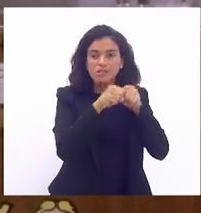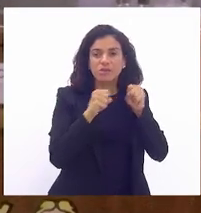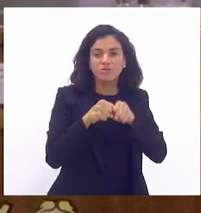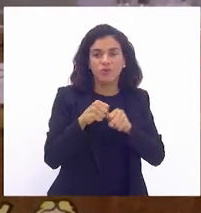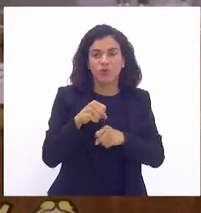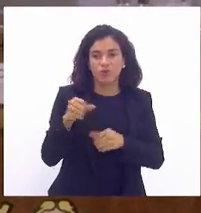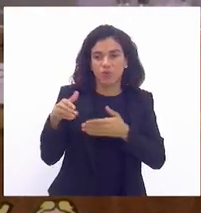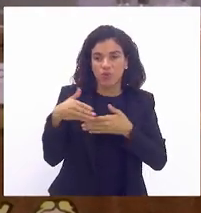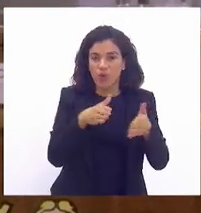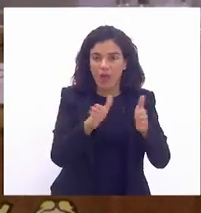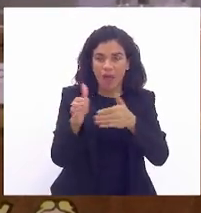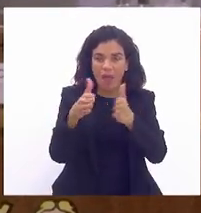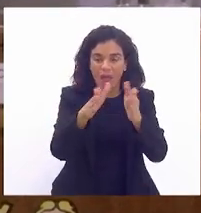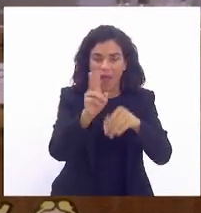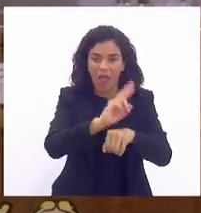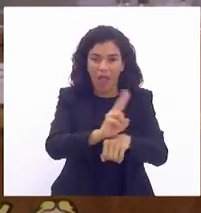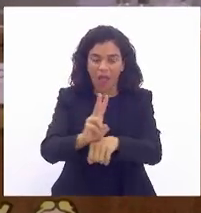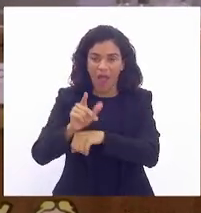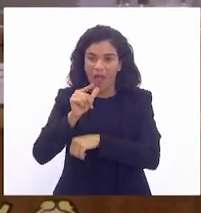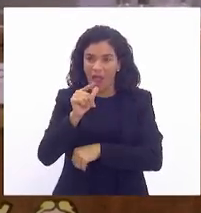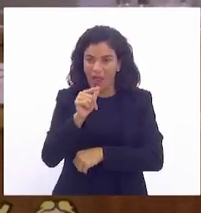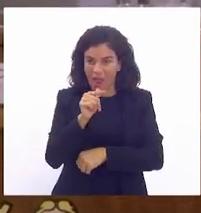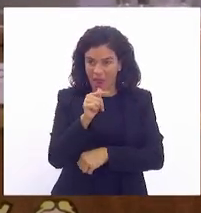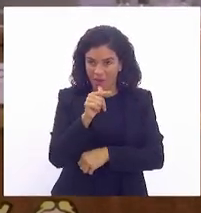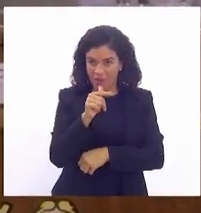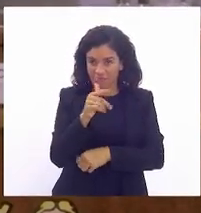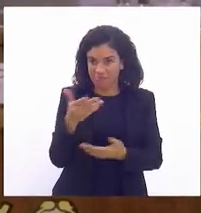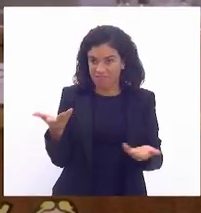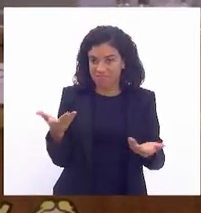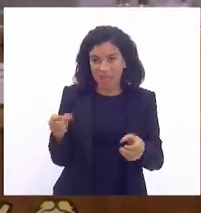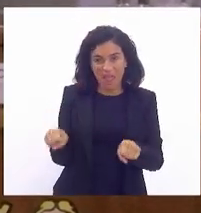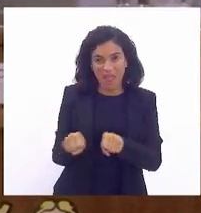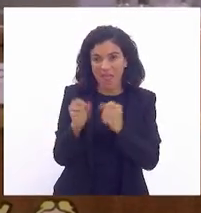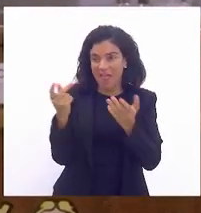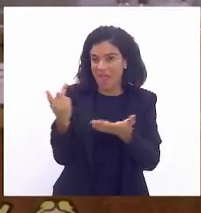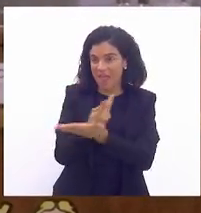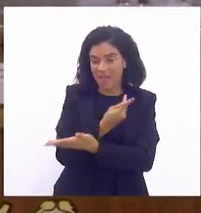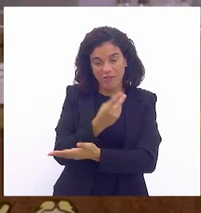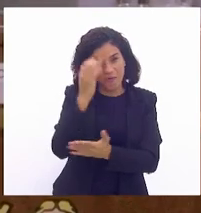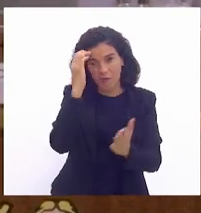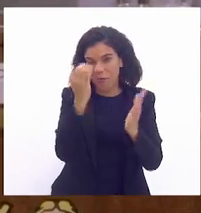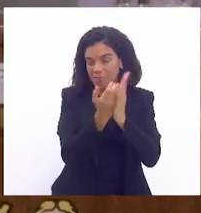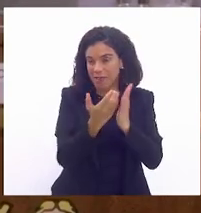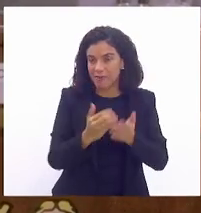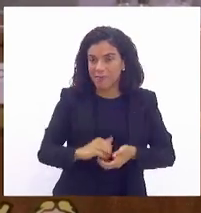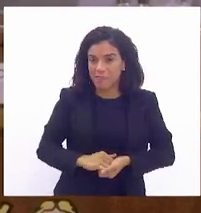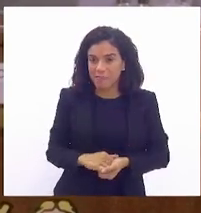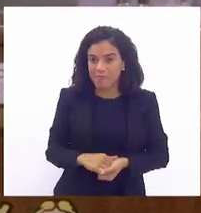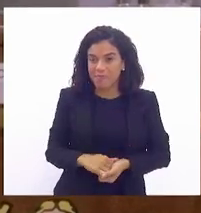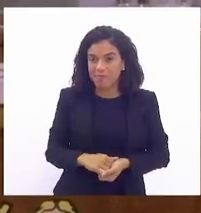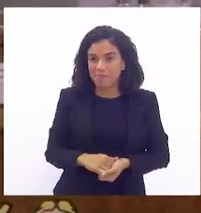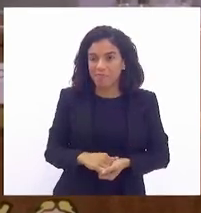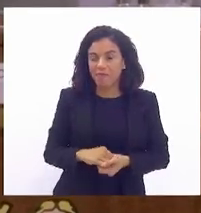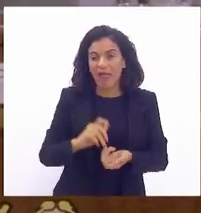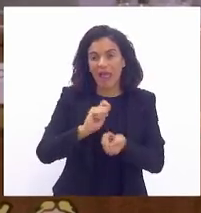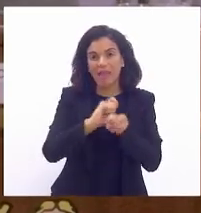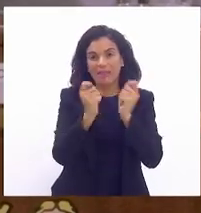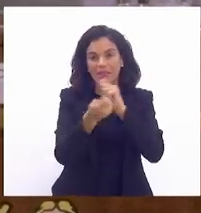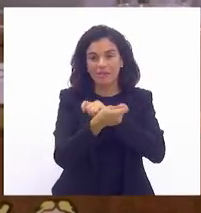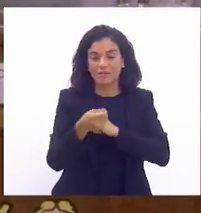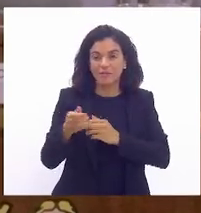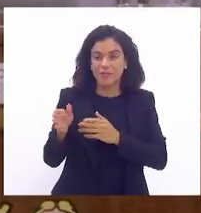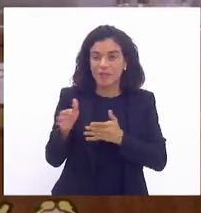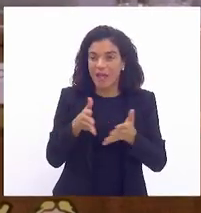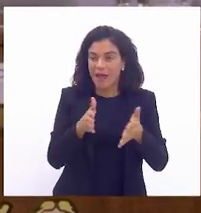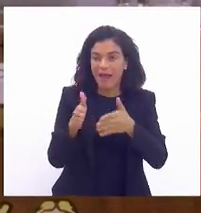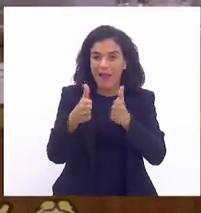efluentes, ou seja, o monitoramento que vocês fazem é violado. Não foi cumprido. Adequar os efluentes líquidos